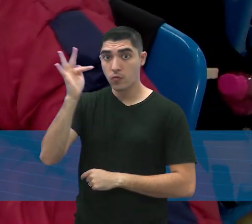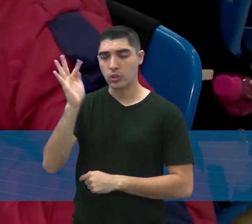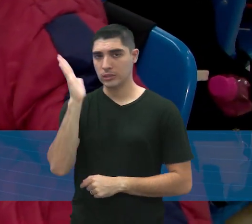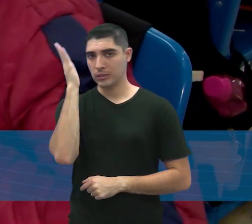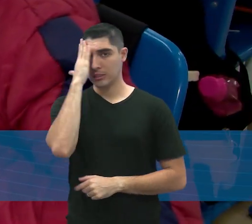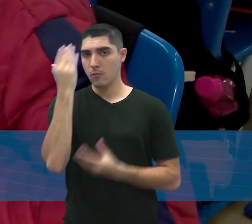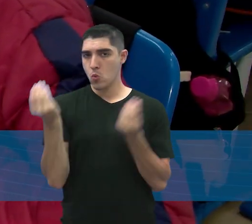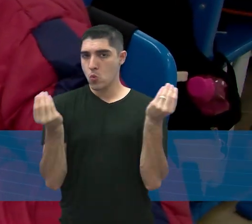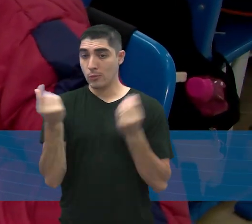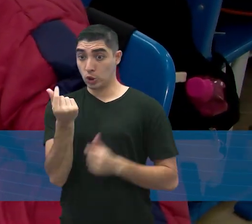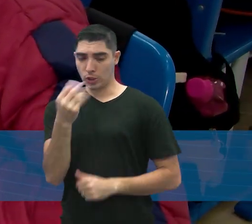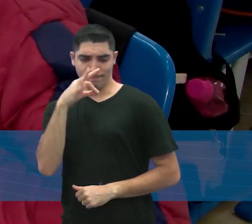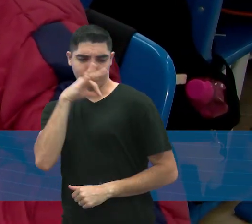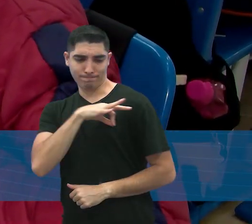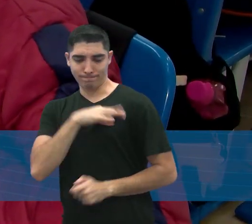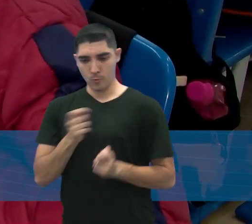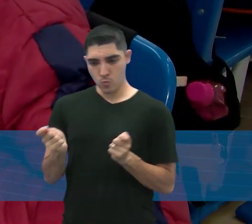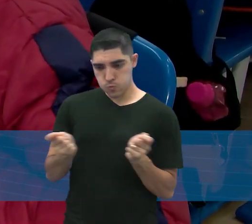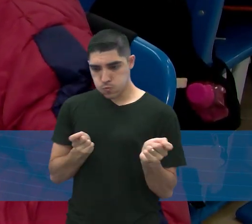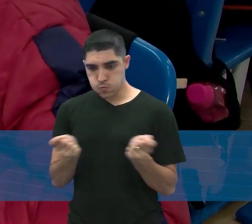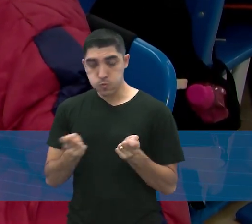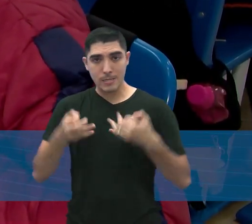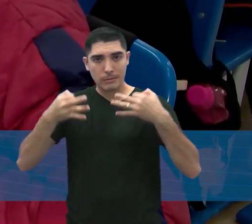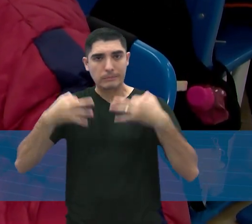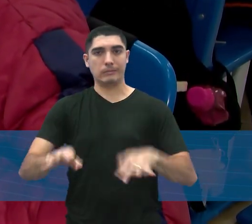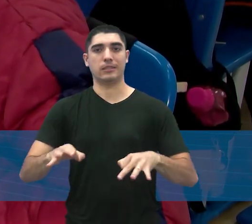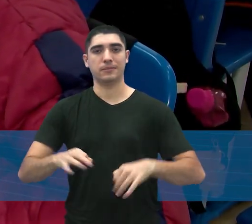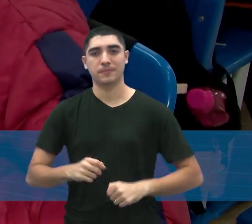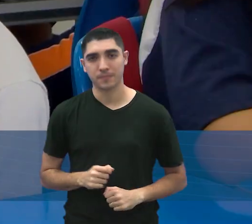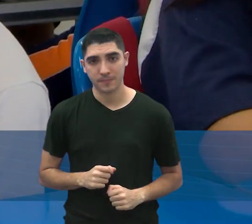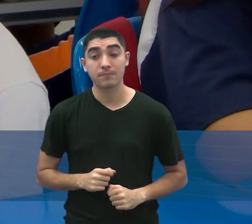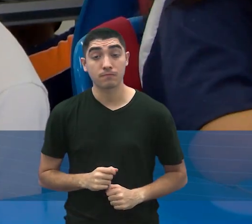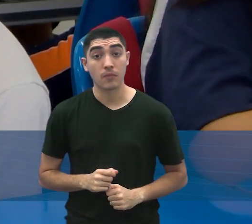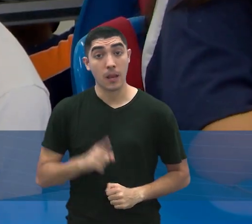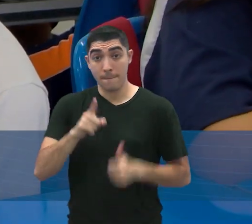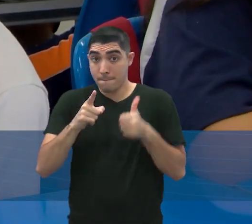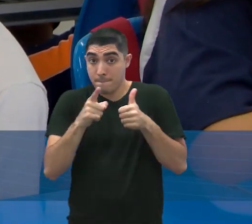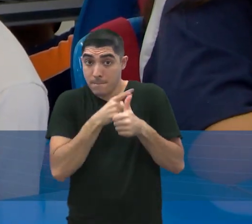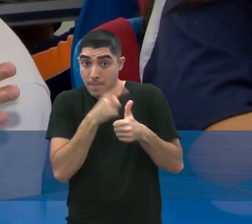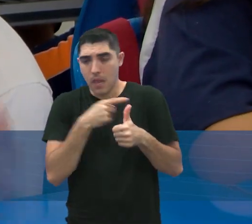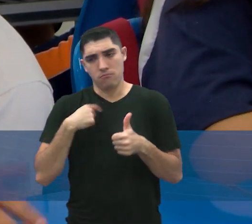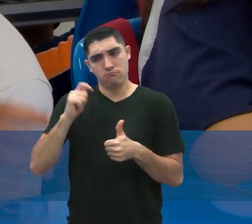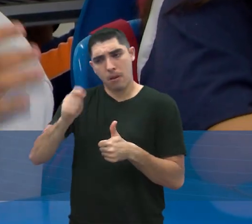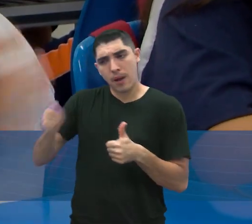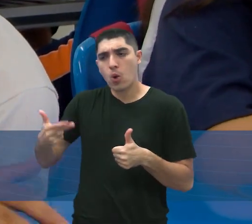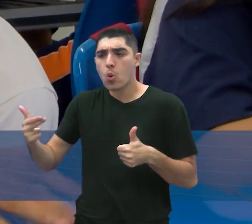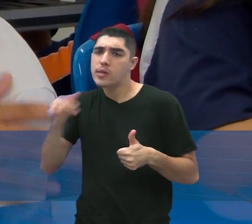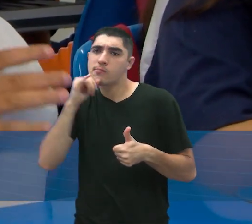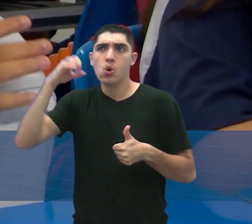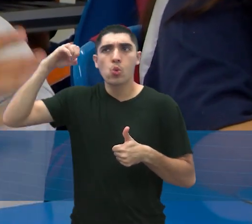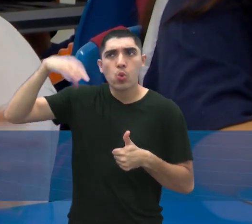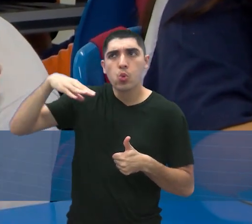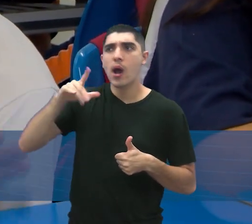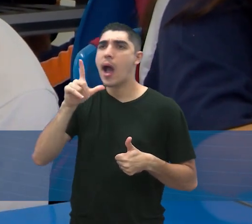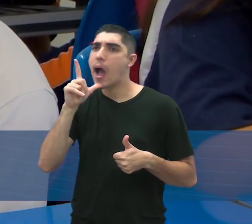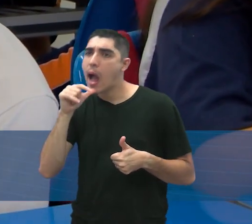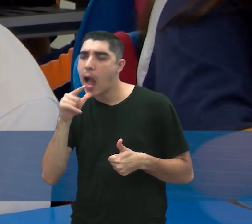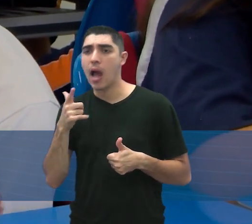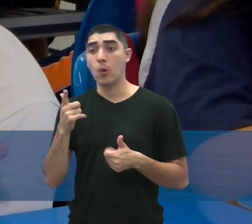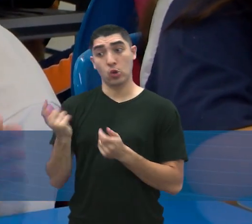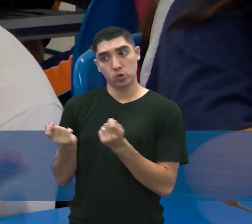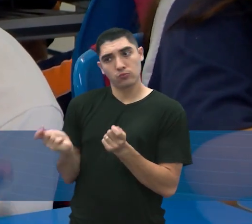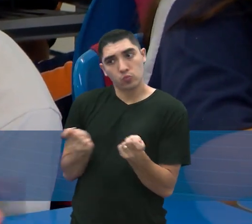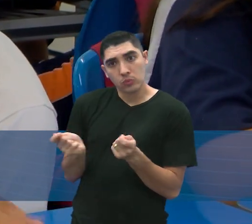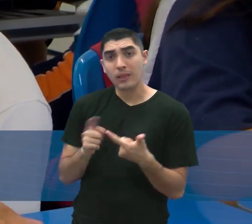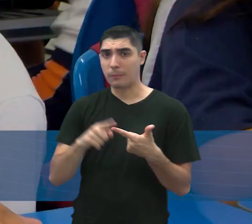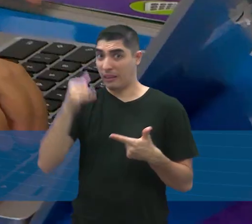saberão como usar seus recursos de forma organizada e inteligente. Primeiro as obrigações, que é luz, água, dar uma economizada